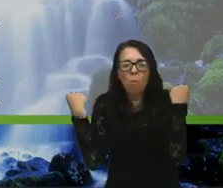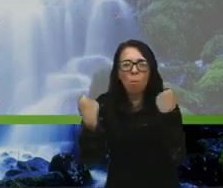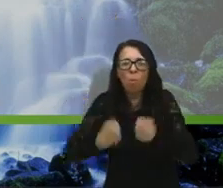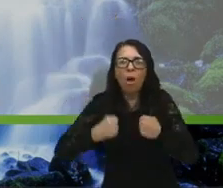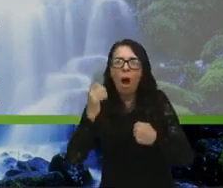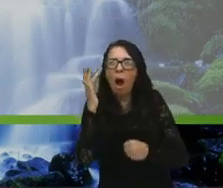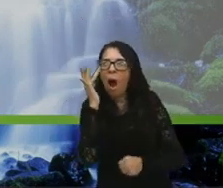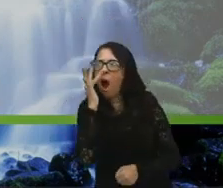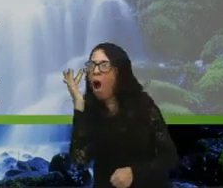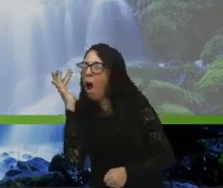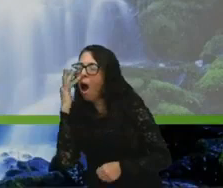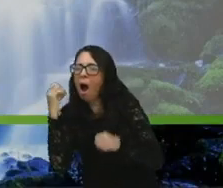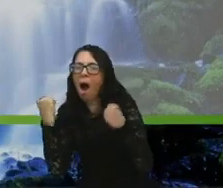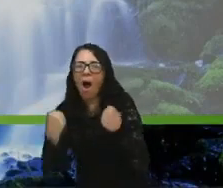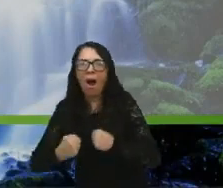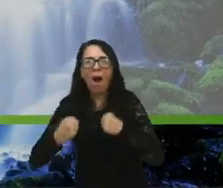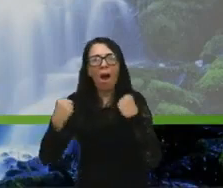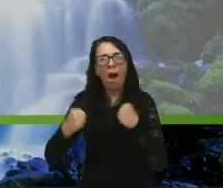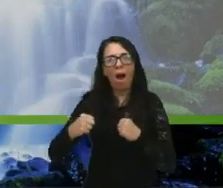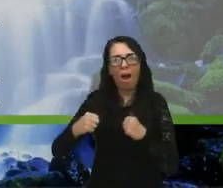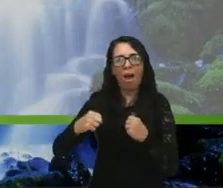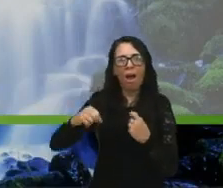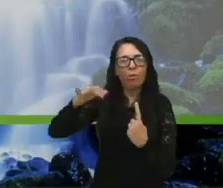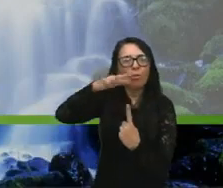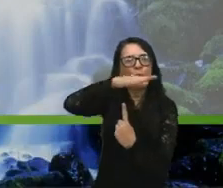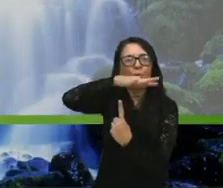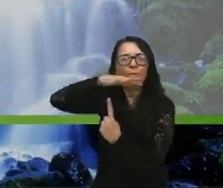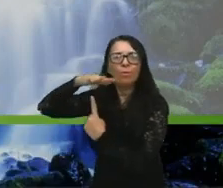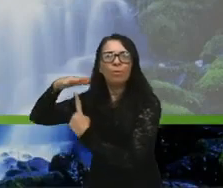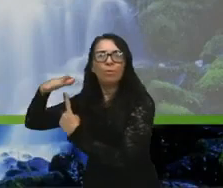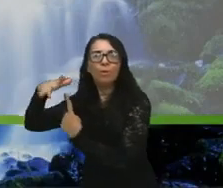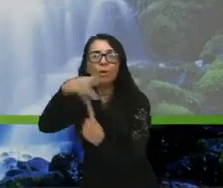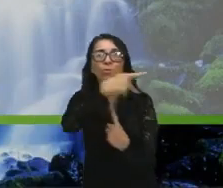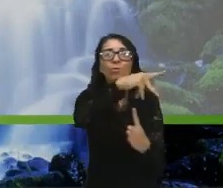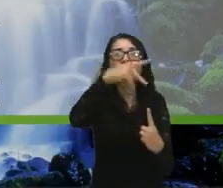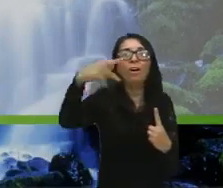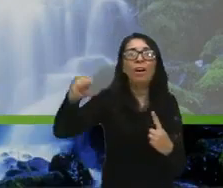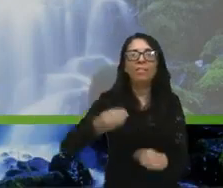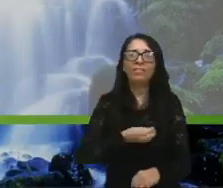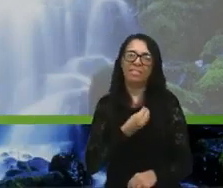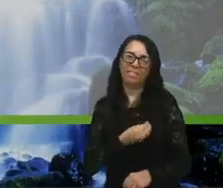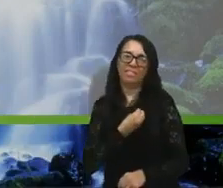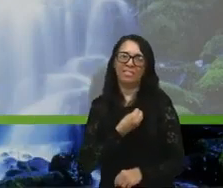seja derramado sobre a sua vida, sobre a sua casa,